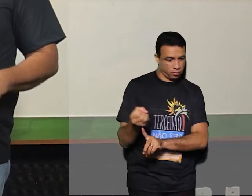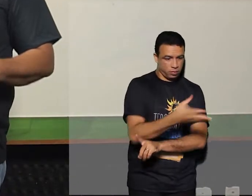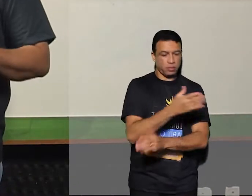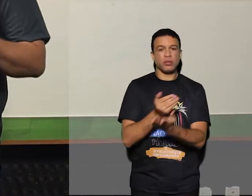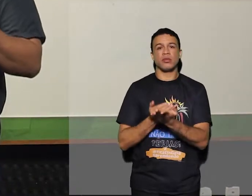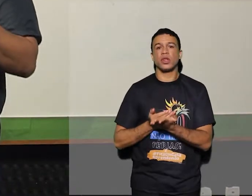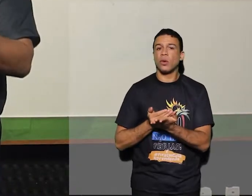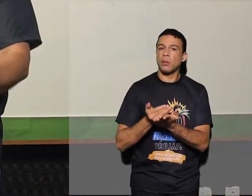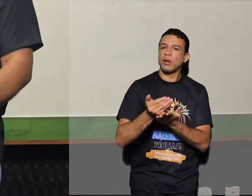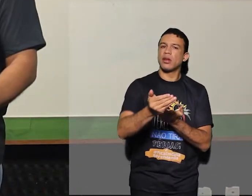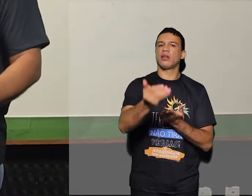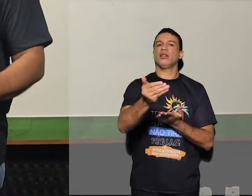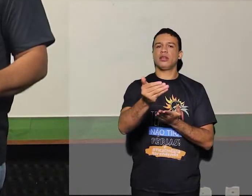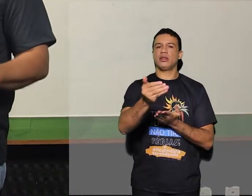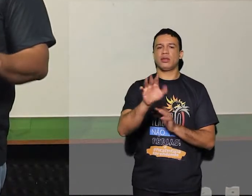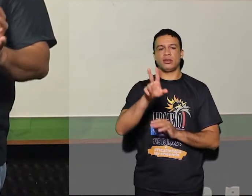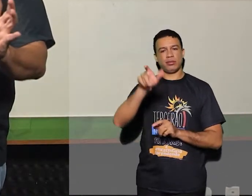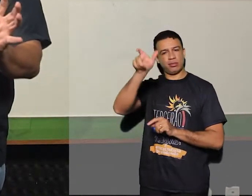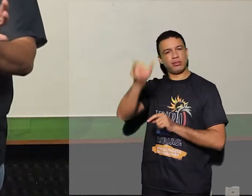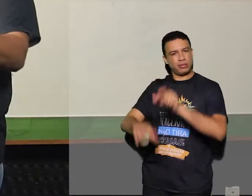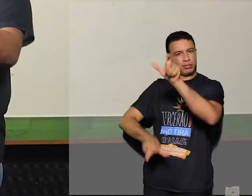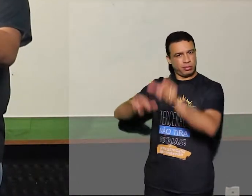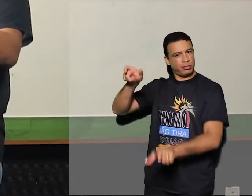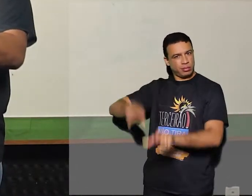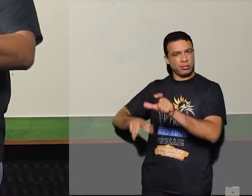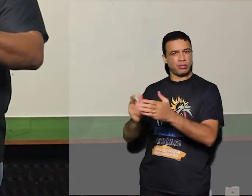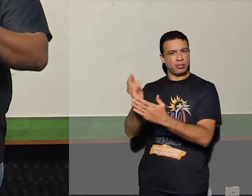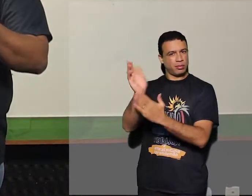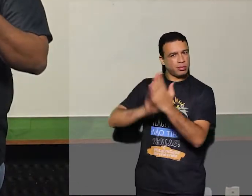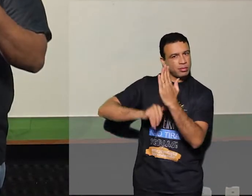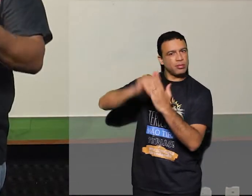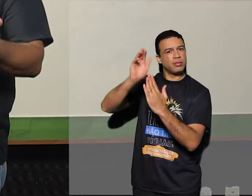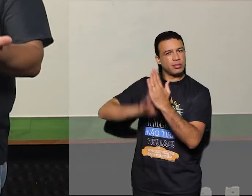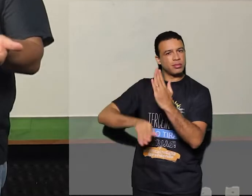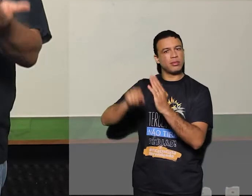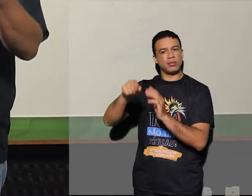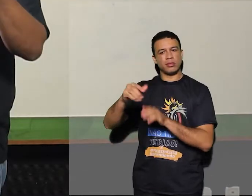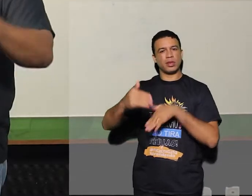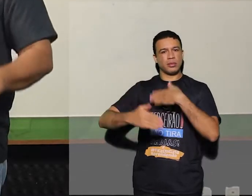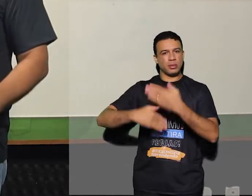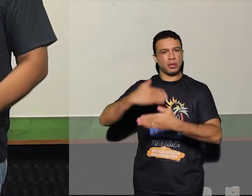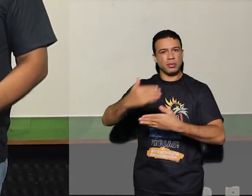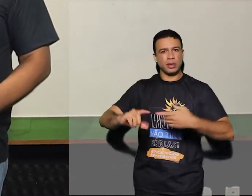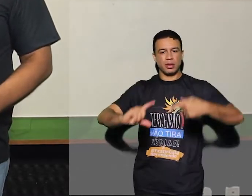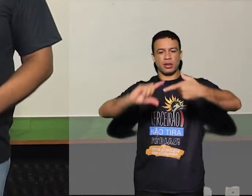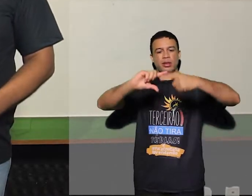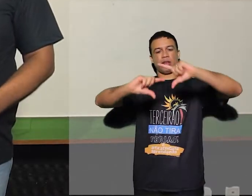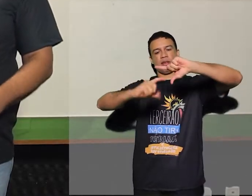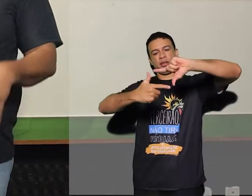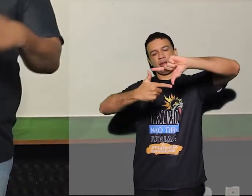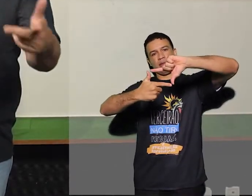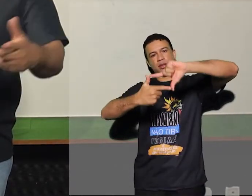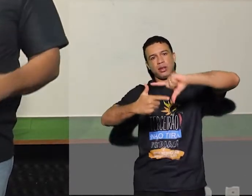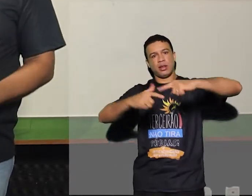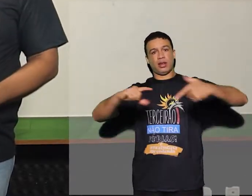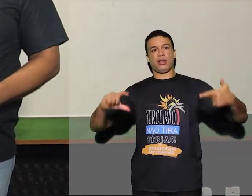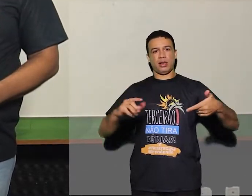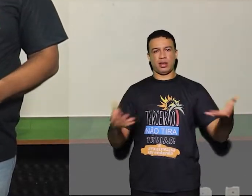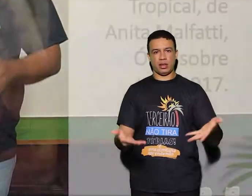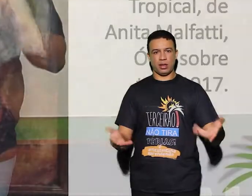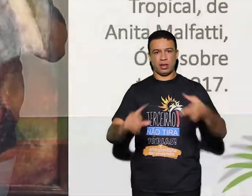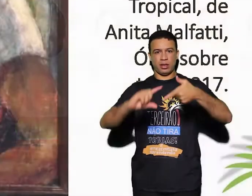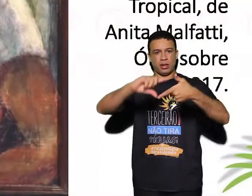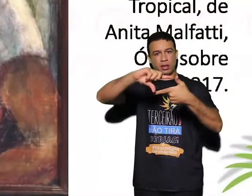Os pintores do academicismo, eles começam a fazer essa transição até chegar no modernismo, que é a obra, por exemplo, que a gente vai mostrar agora,